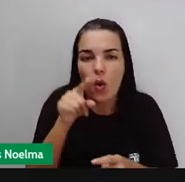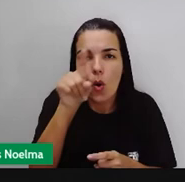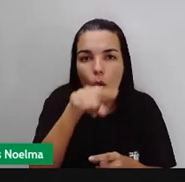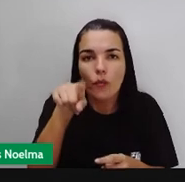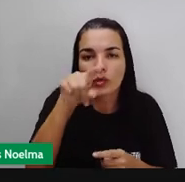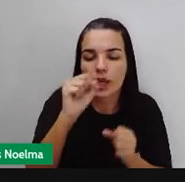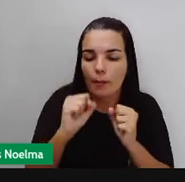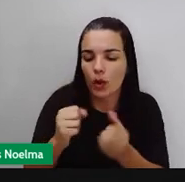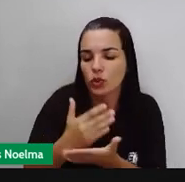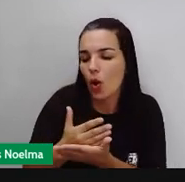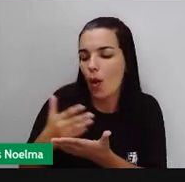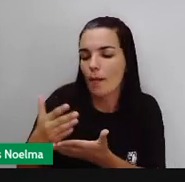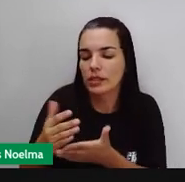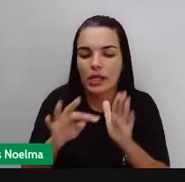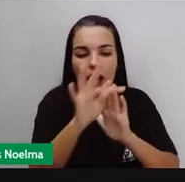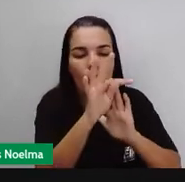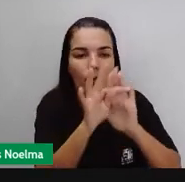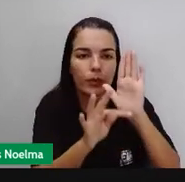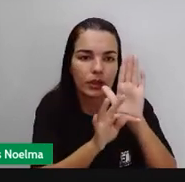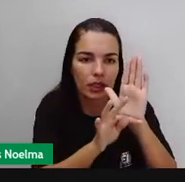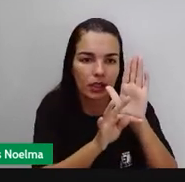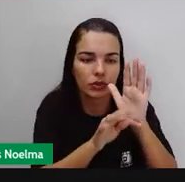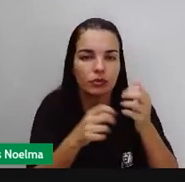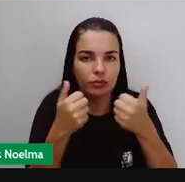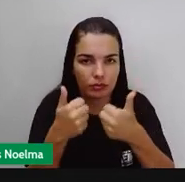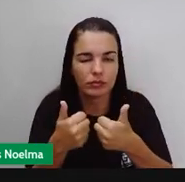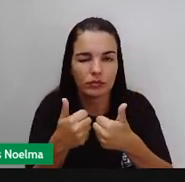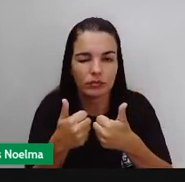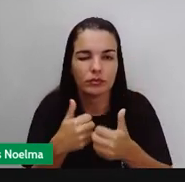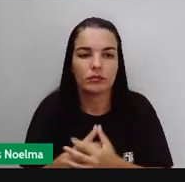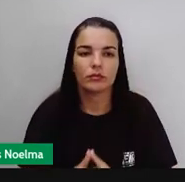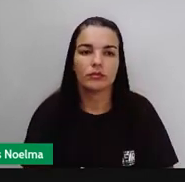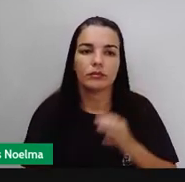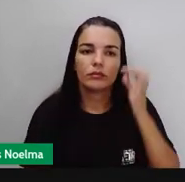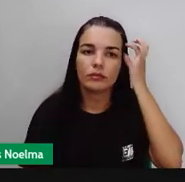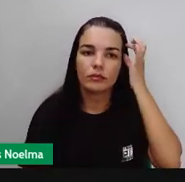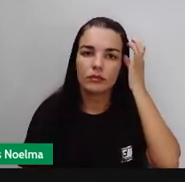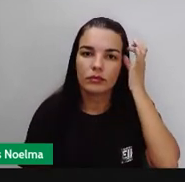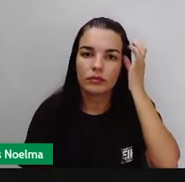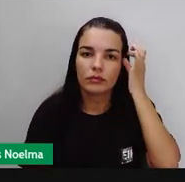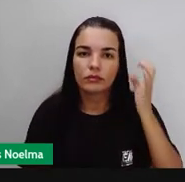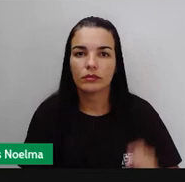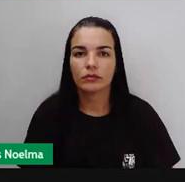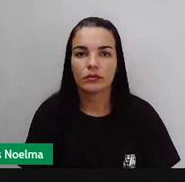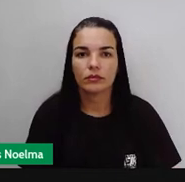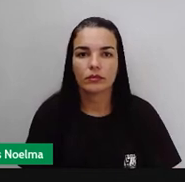vocês poderão desenvolver esse texto, certo?